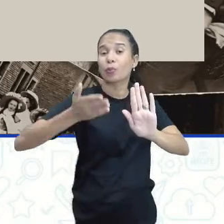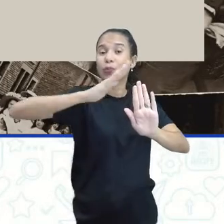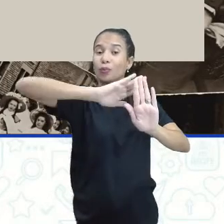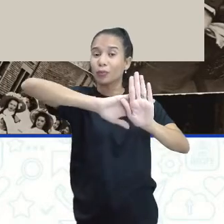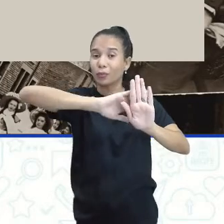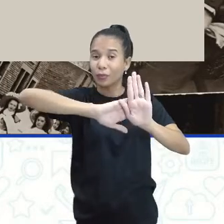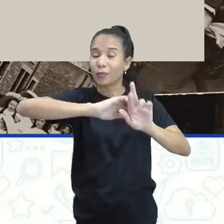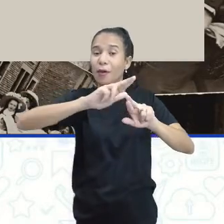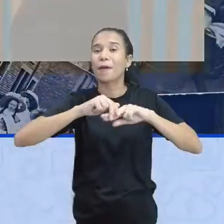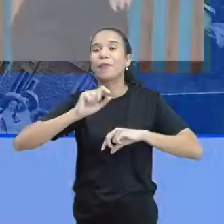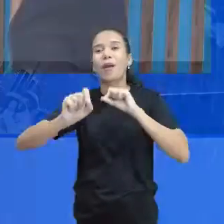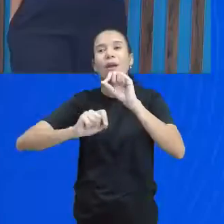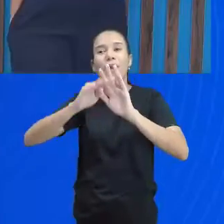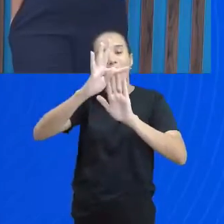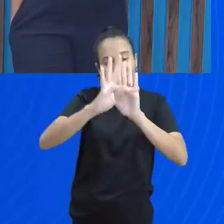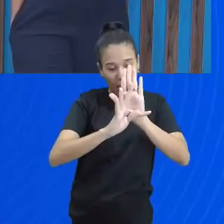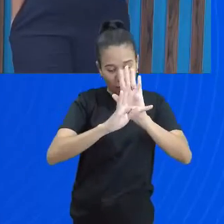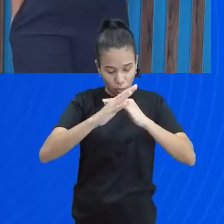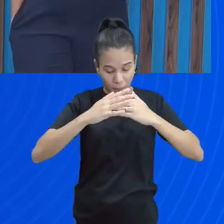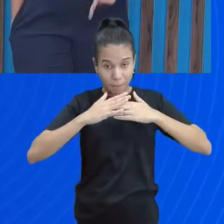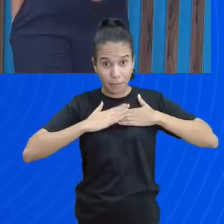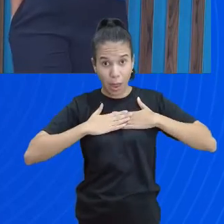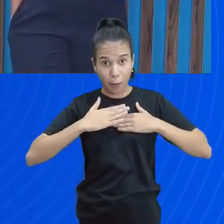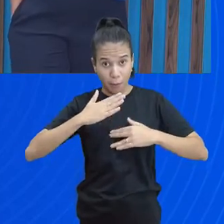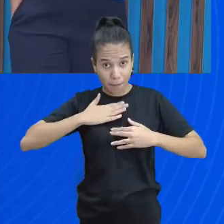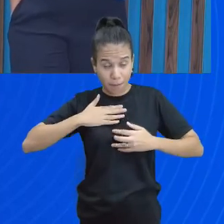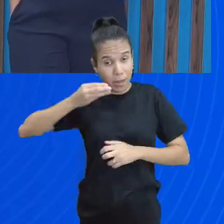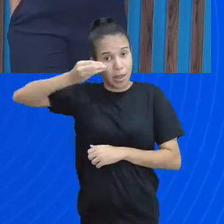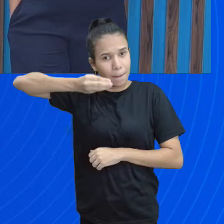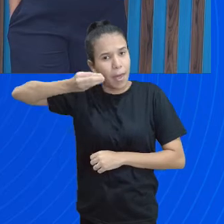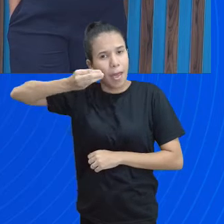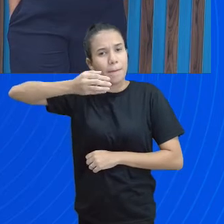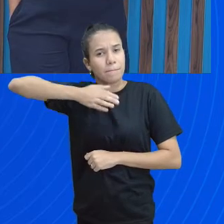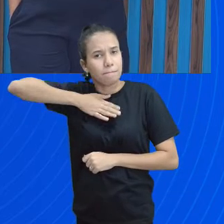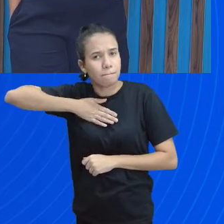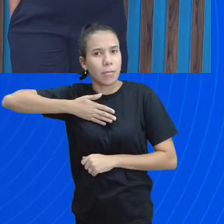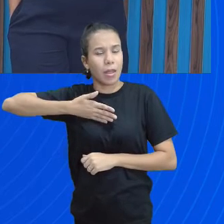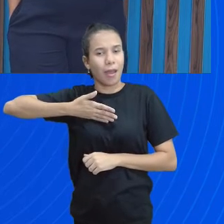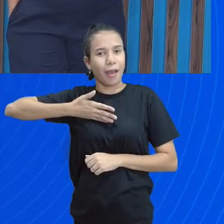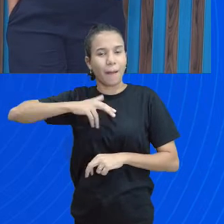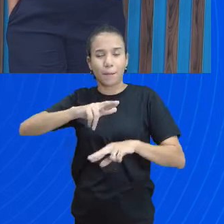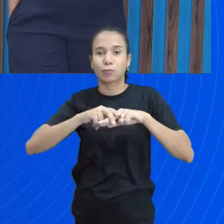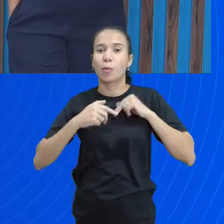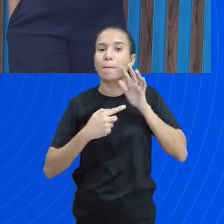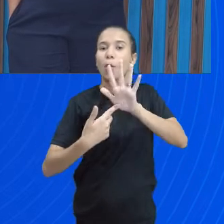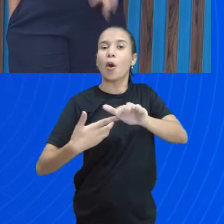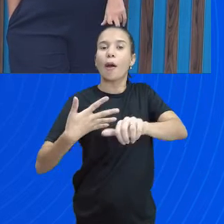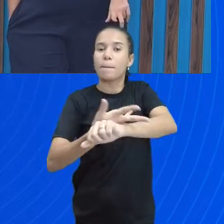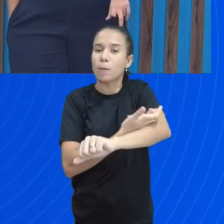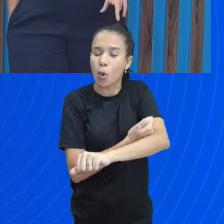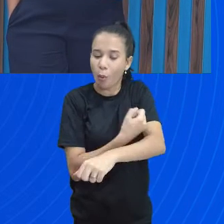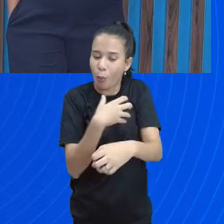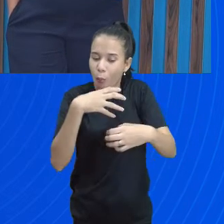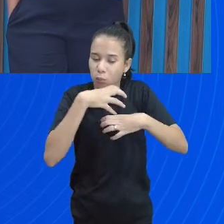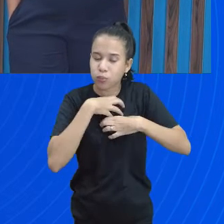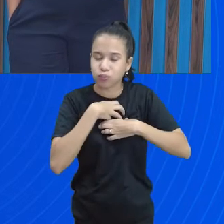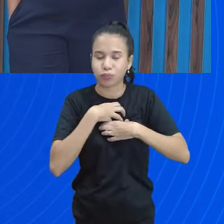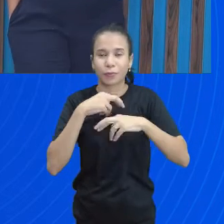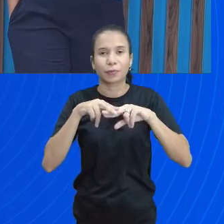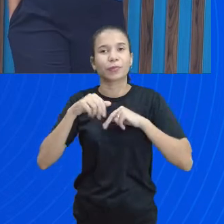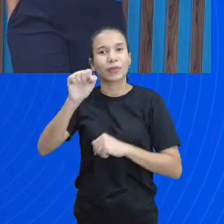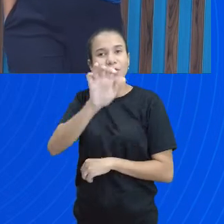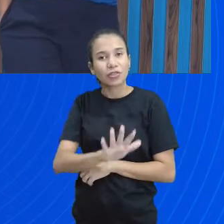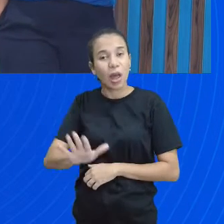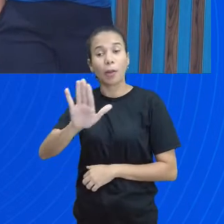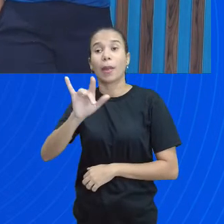subjetividade. Claro, porque é um texto meu sobre a minha vivência. Ou seja, revela as emoções e sentimentos. Geralmente